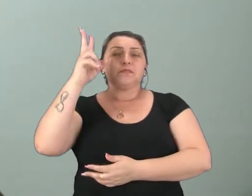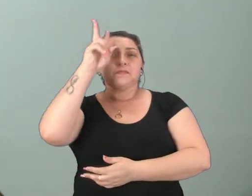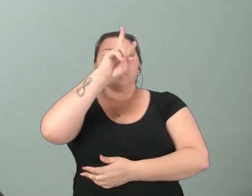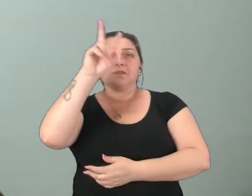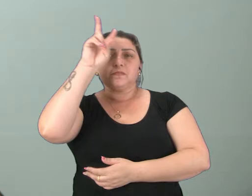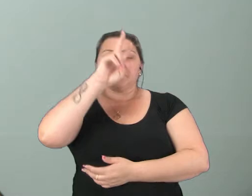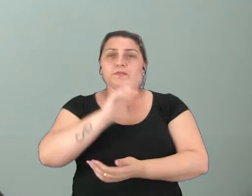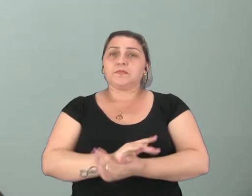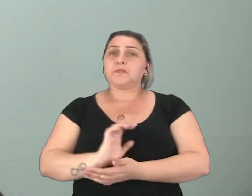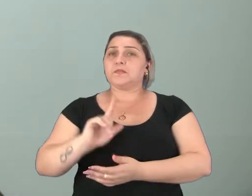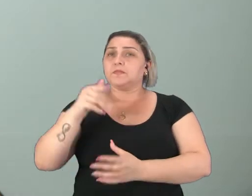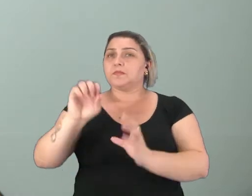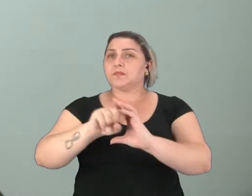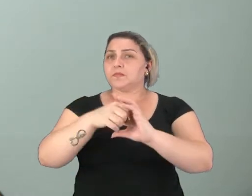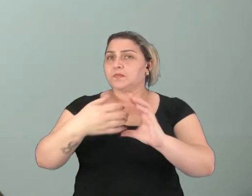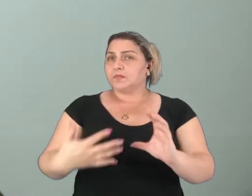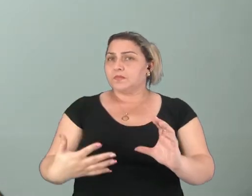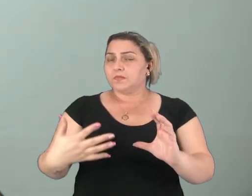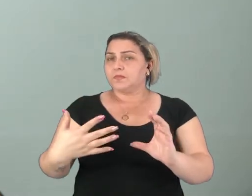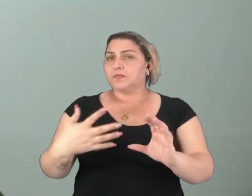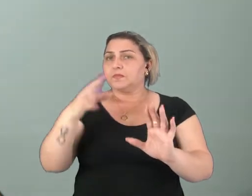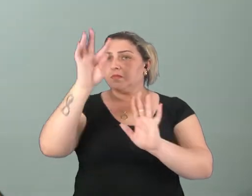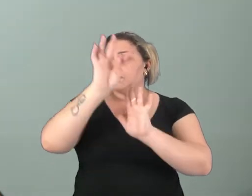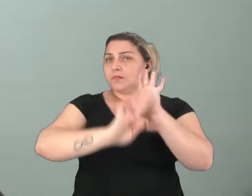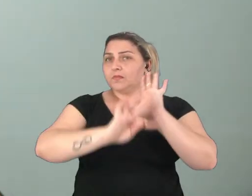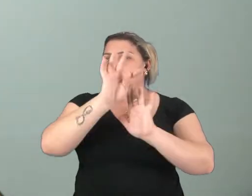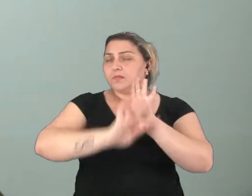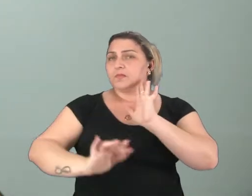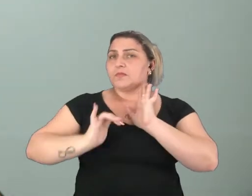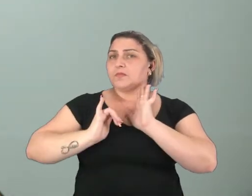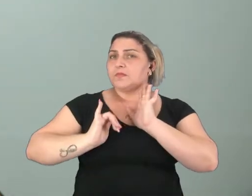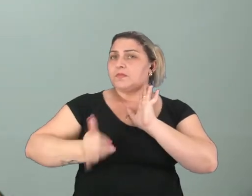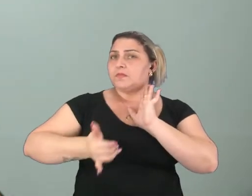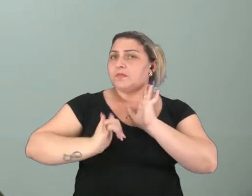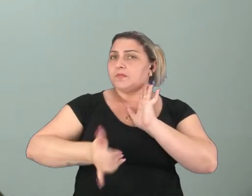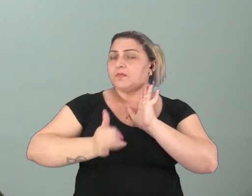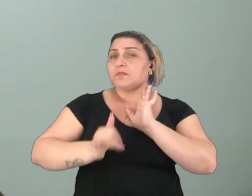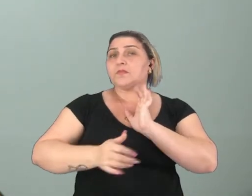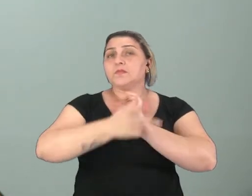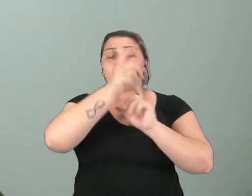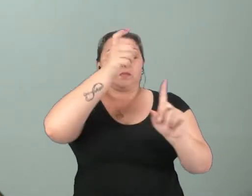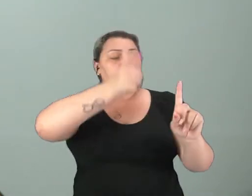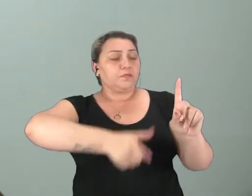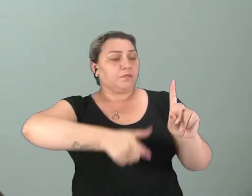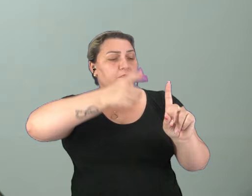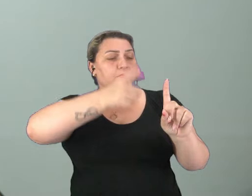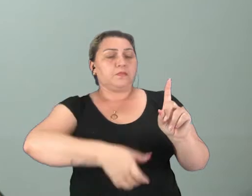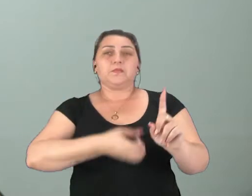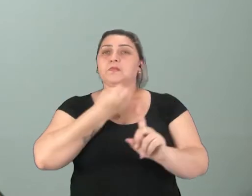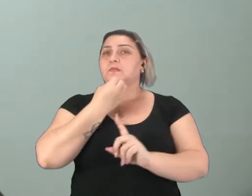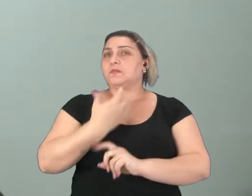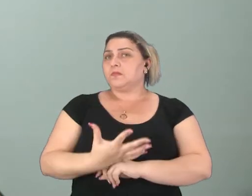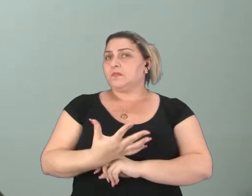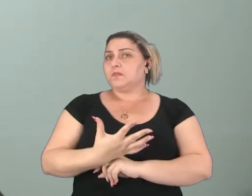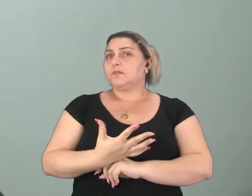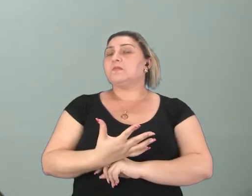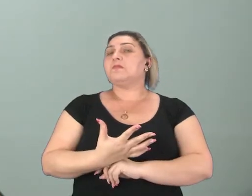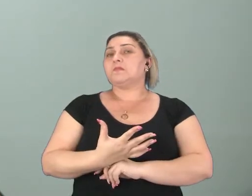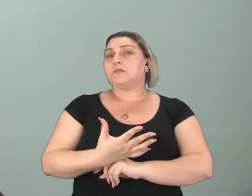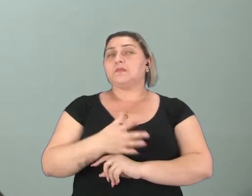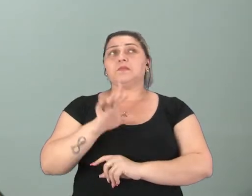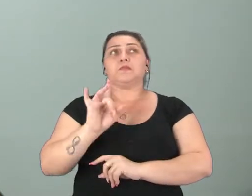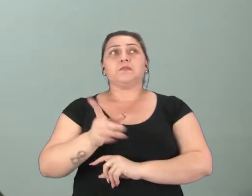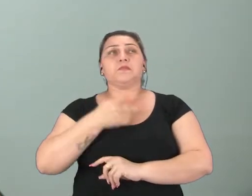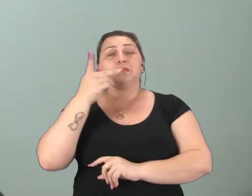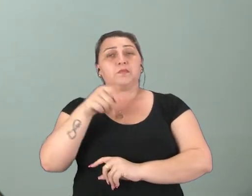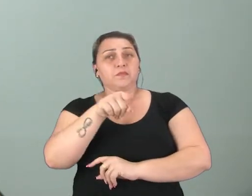história. Outra característica do texto narrativo são os personagens. Bom, aqui eu acabei até